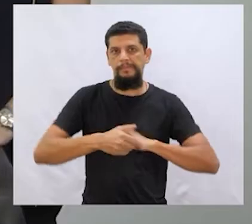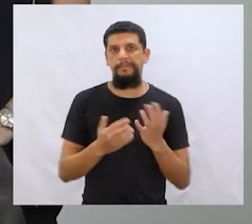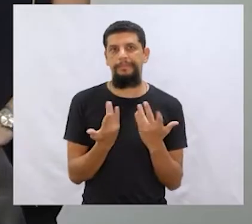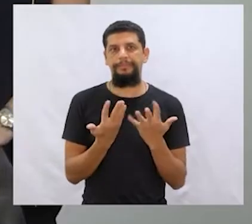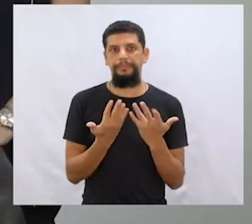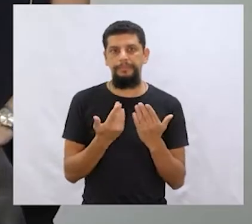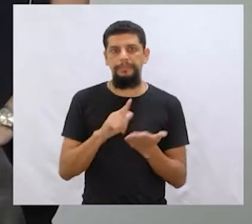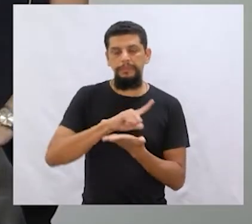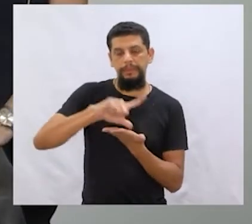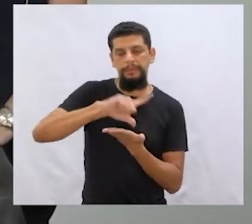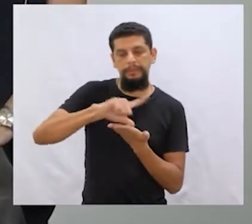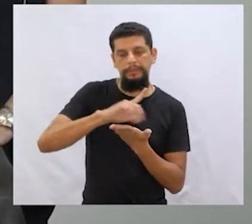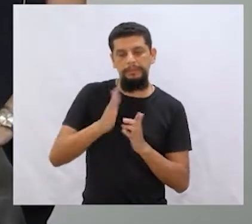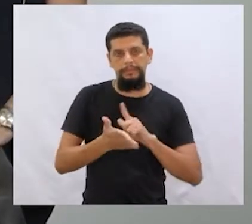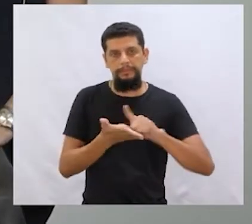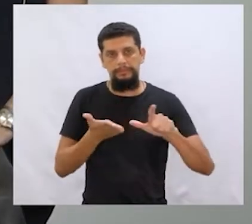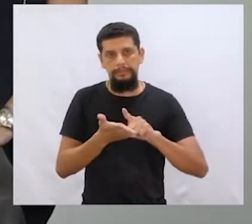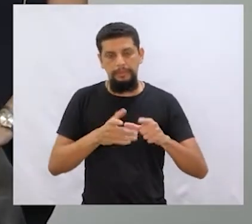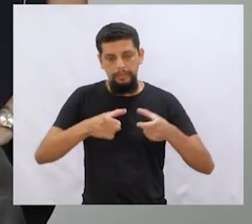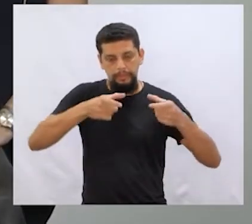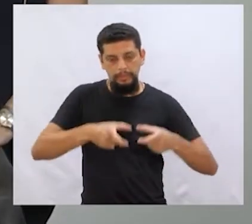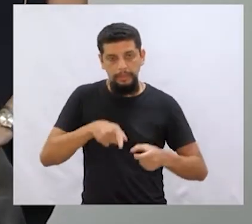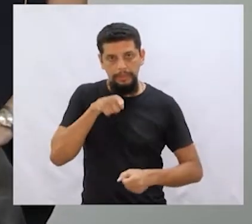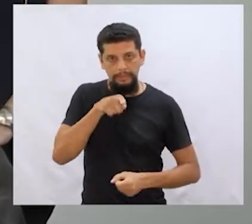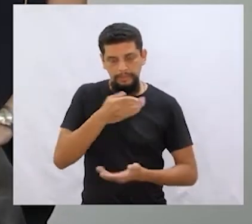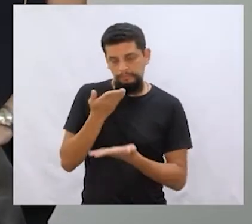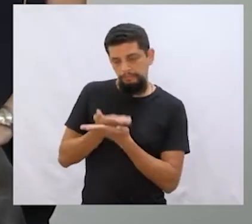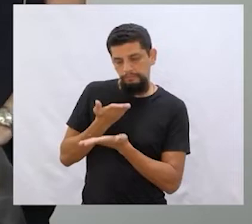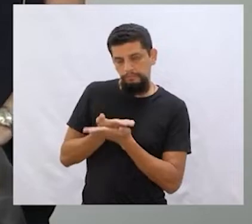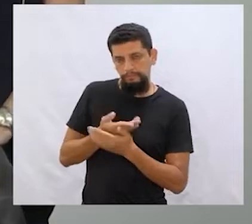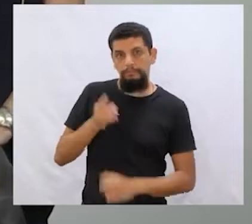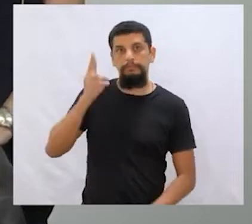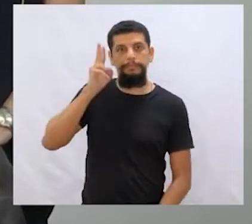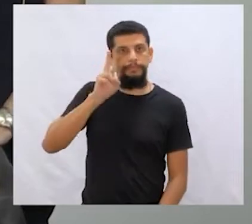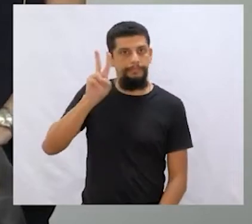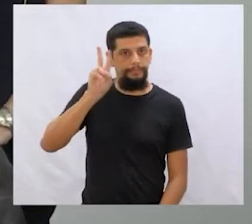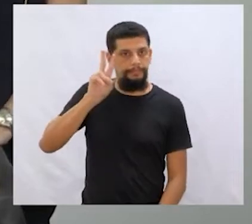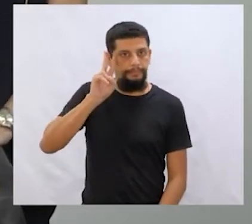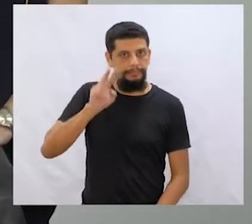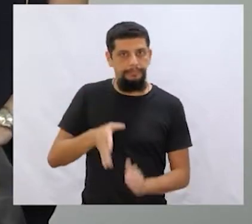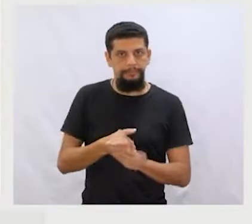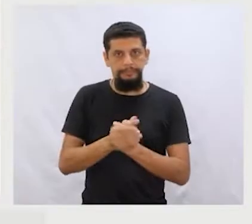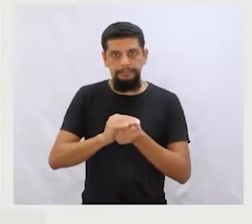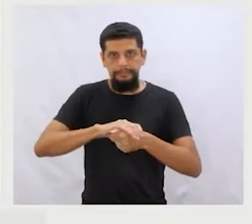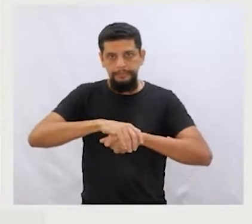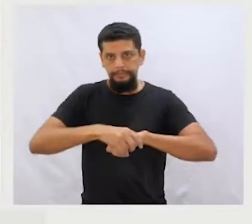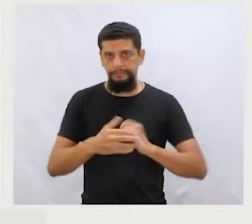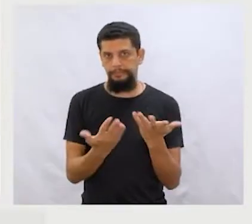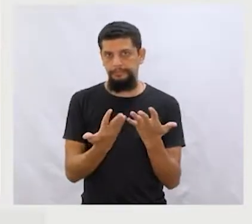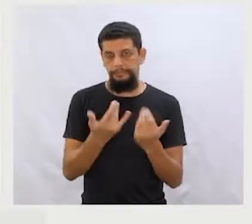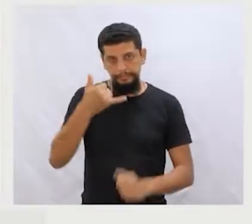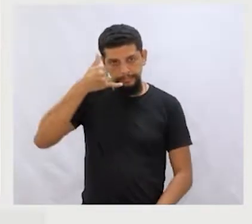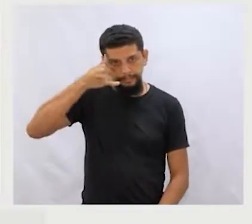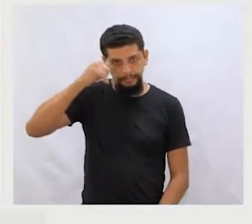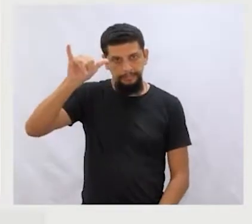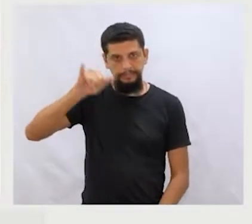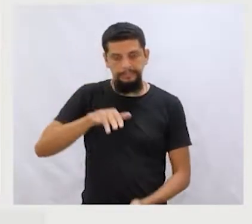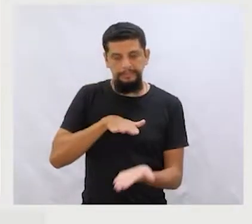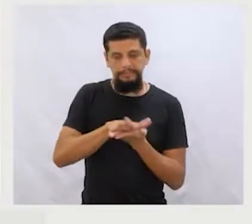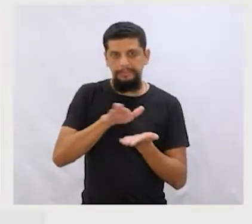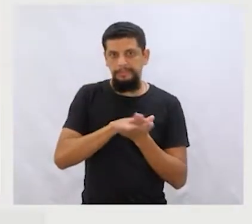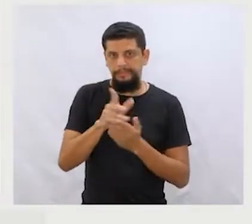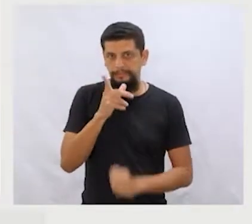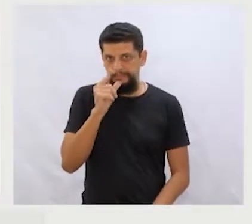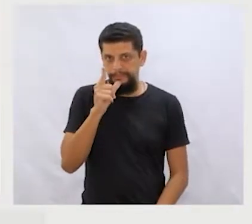lavem as mãos, higienize o local onde vocês vão estudar. Lembrando que ao lavar as mãos, evite o desperdício